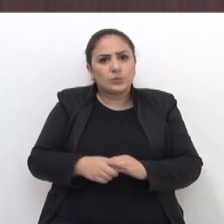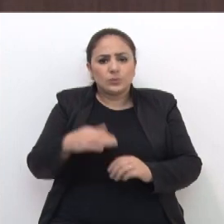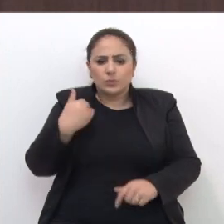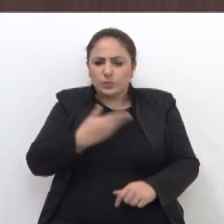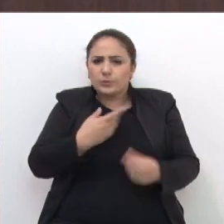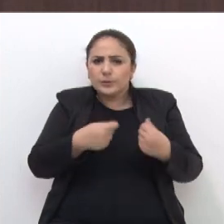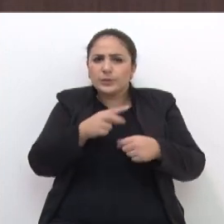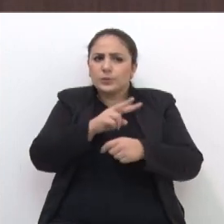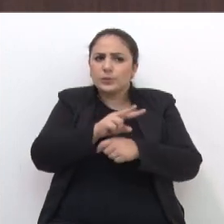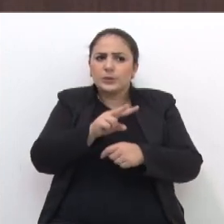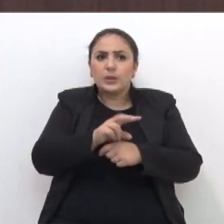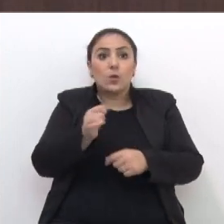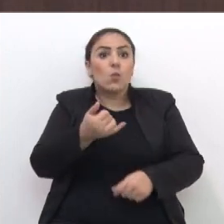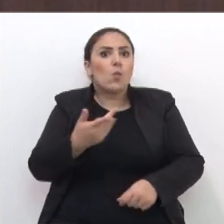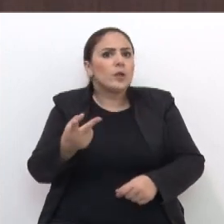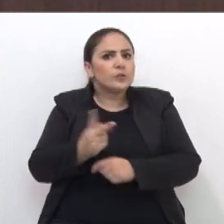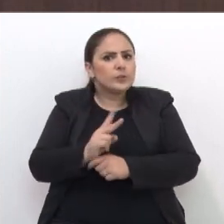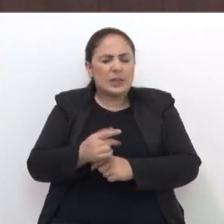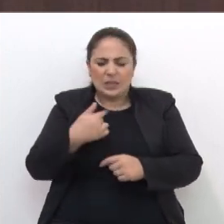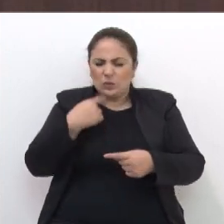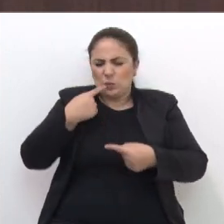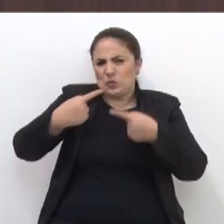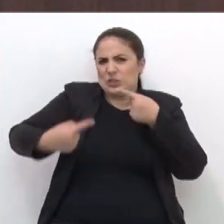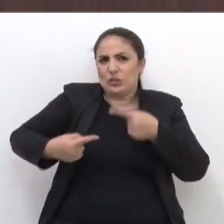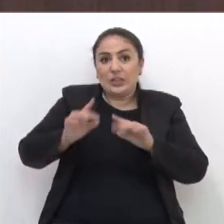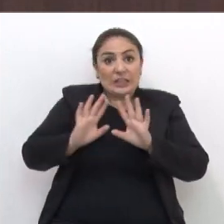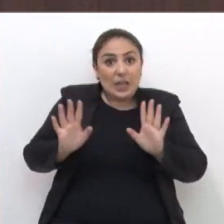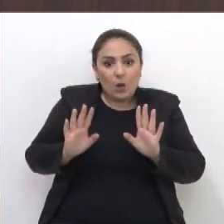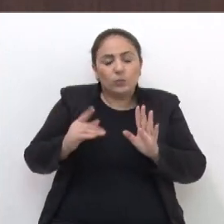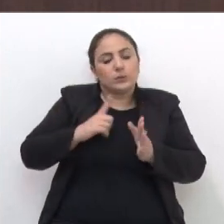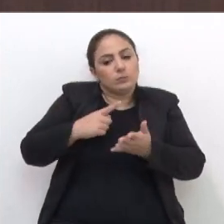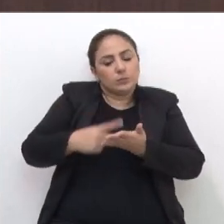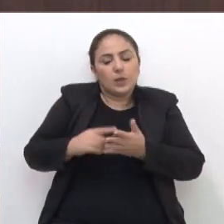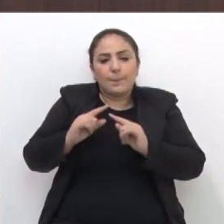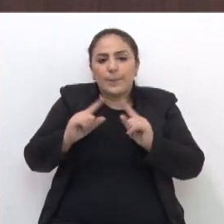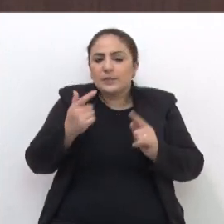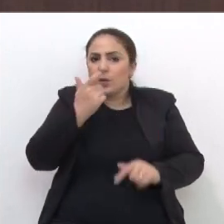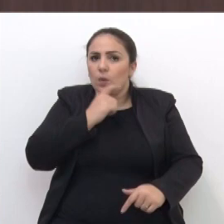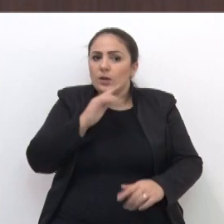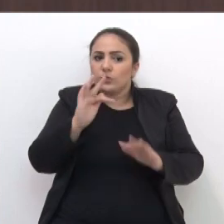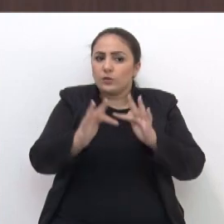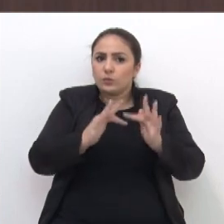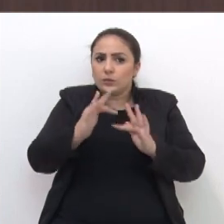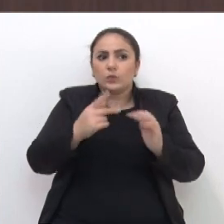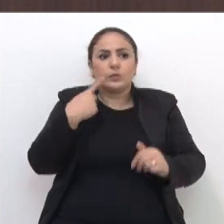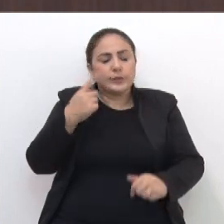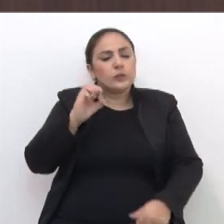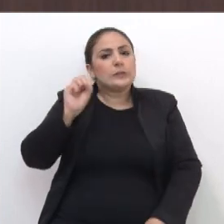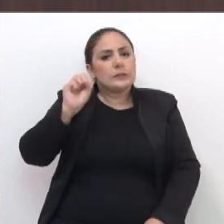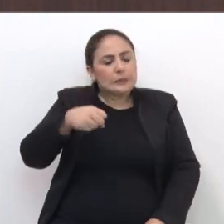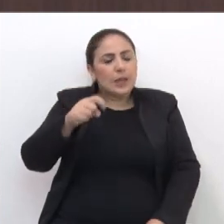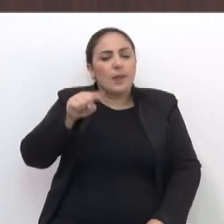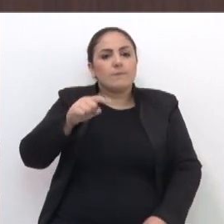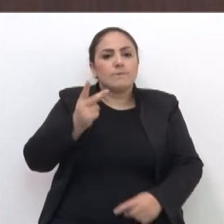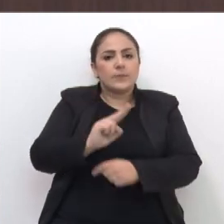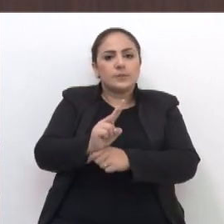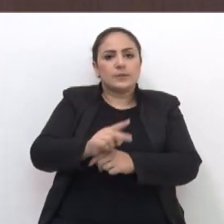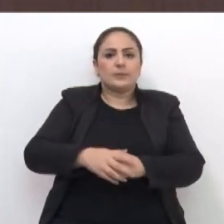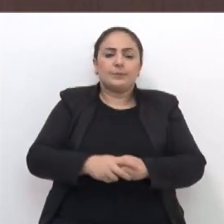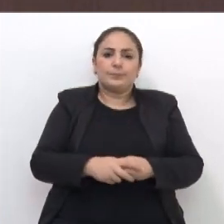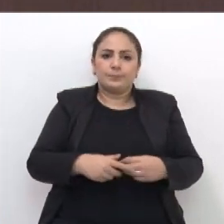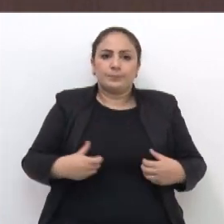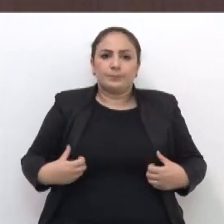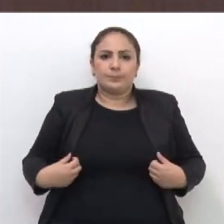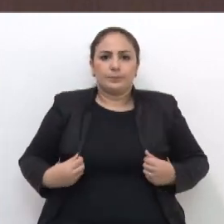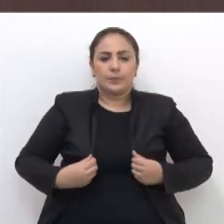um cuidado, ver quantos fiscais, não estou aqui criticando, tem um acordo, mas eu acho que a função do vereador, sim, é fiscalizar.